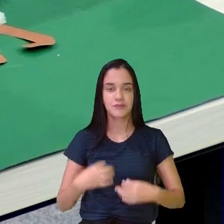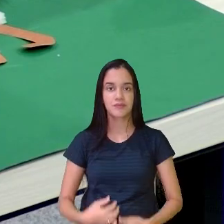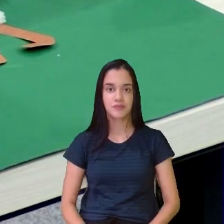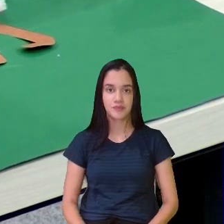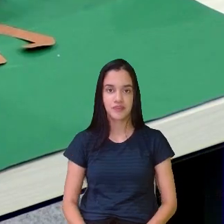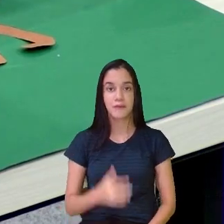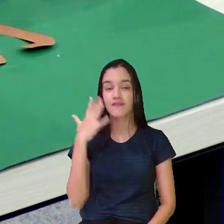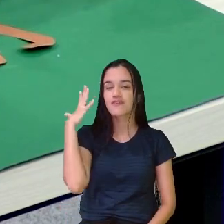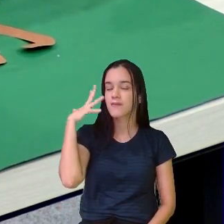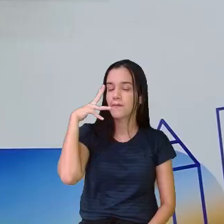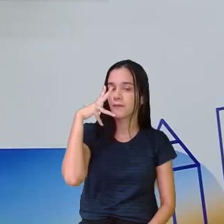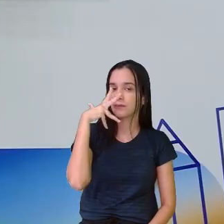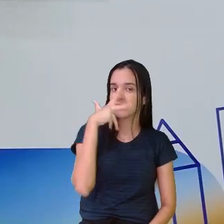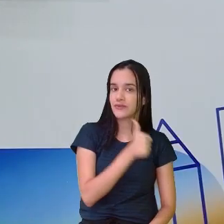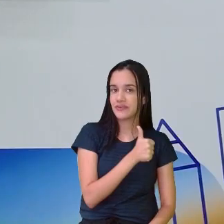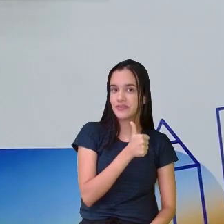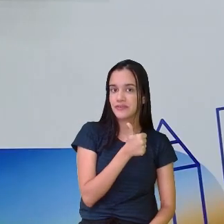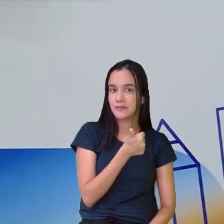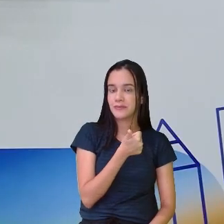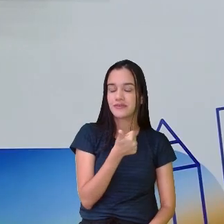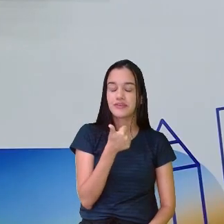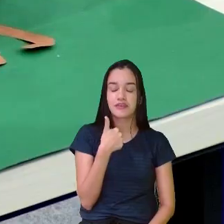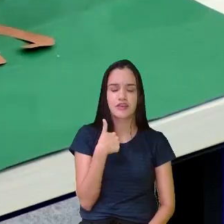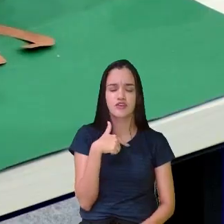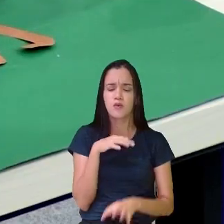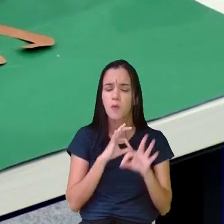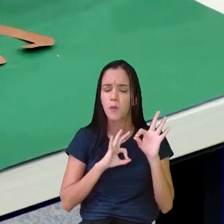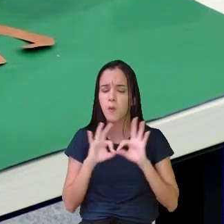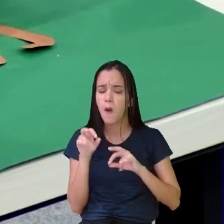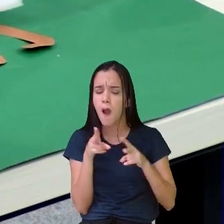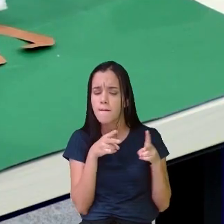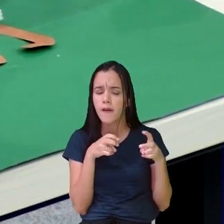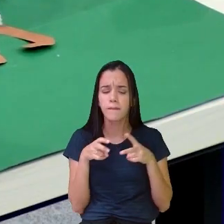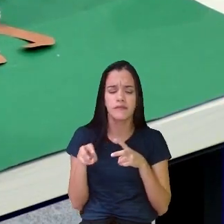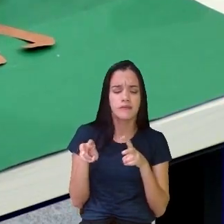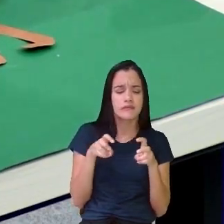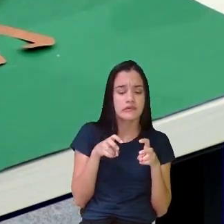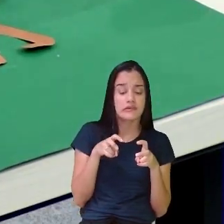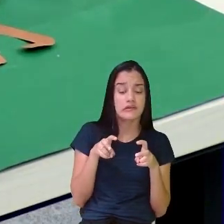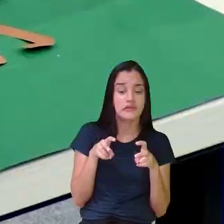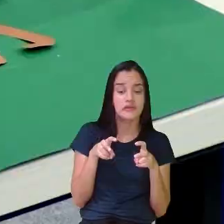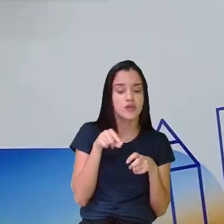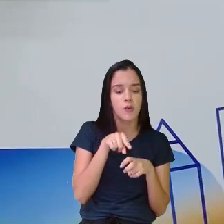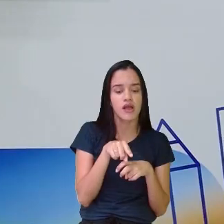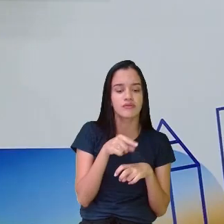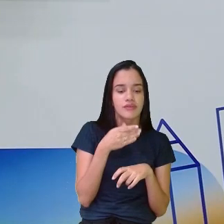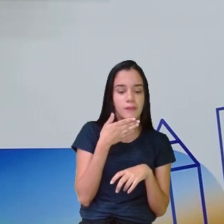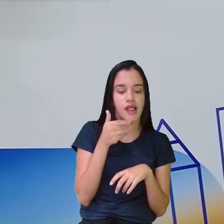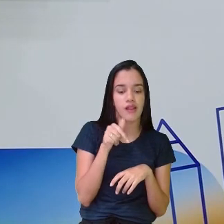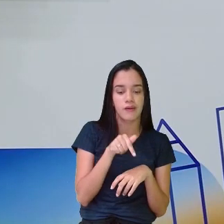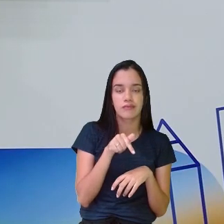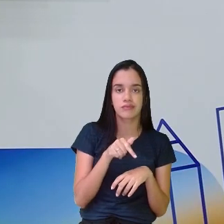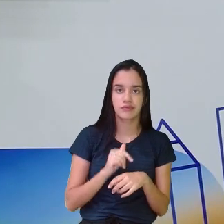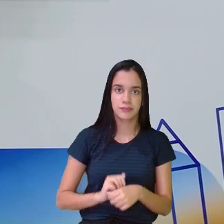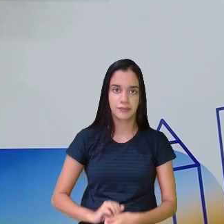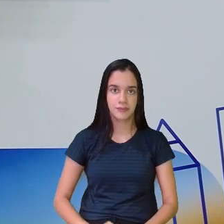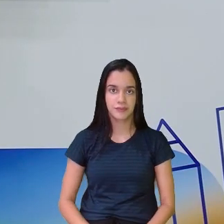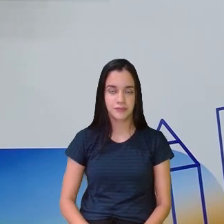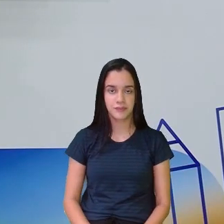Para ela ficar bem bonita. Deixa eu ver que lado que fica melhor. Acho que é esse lado aqui, né? Vamos